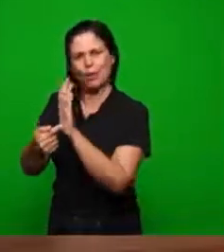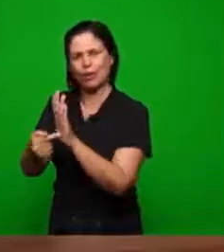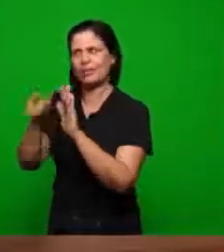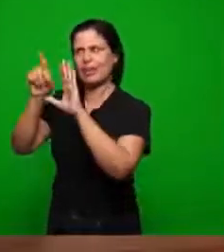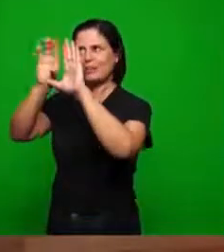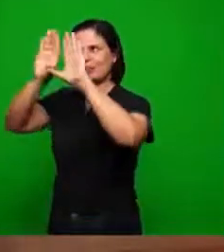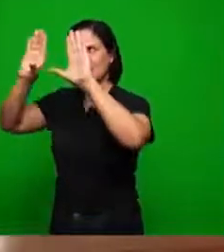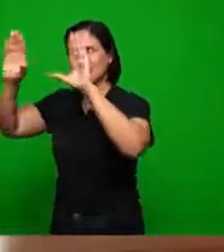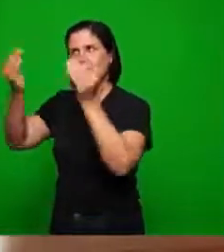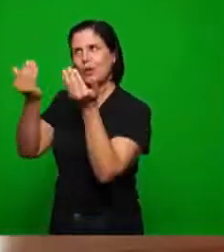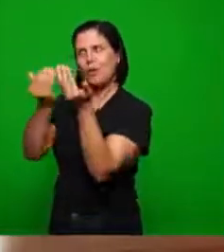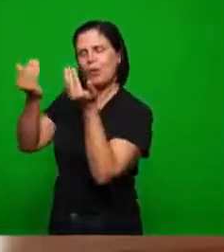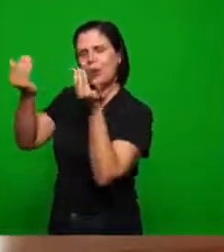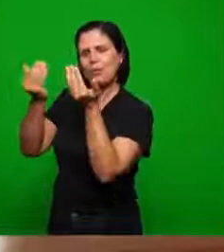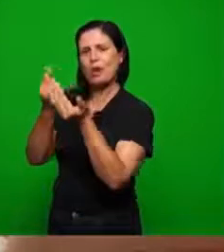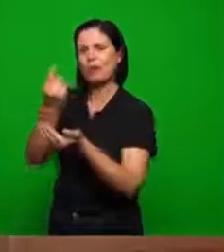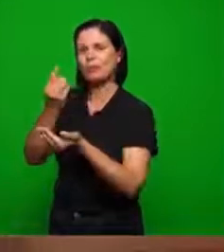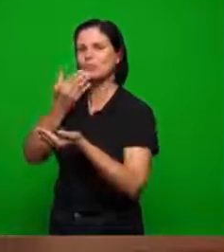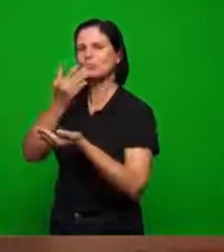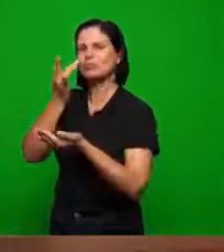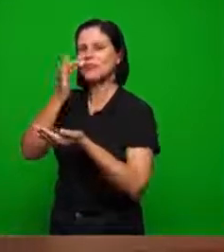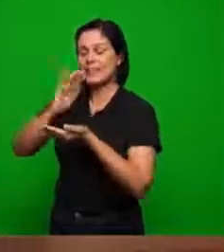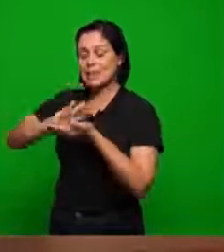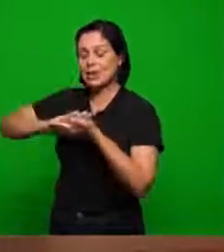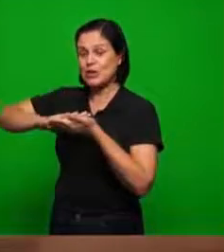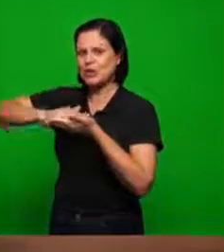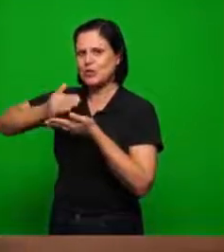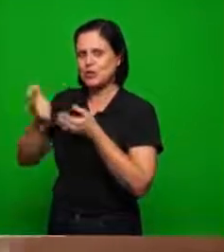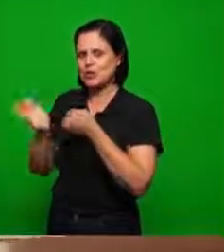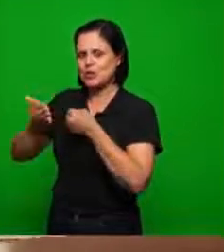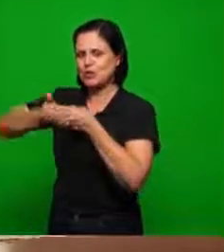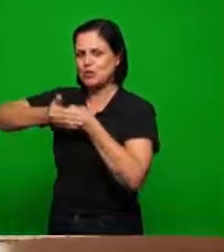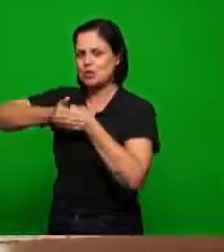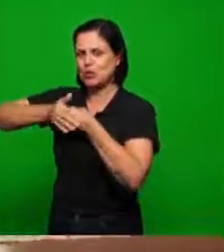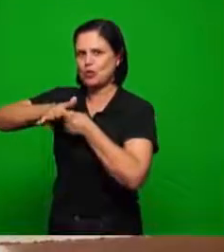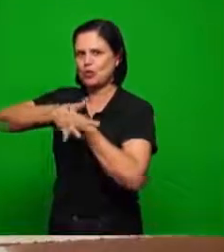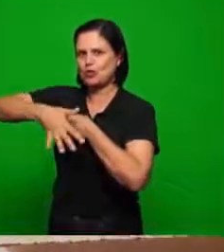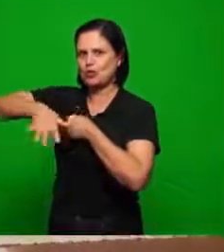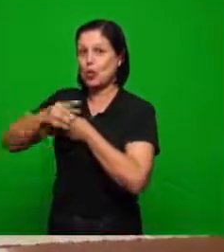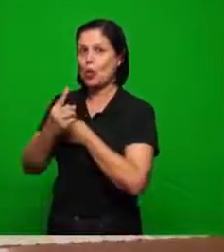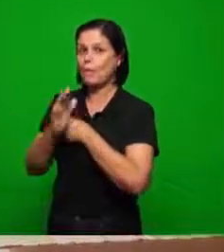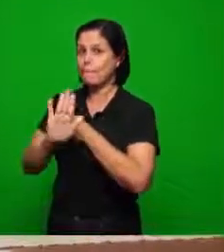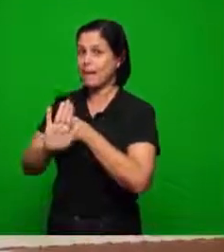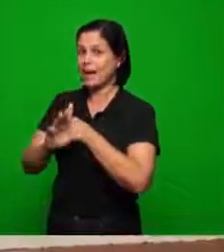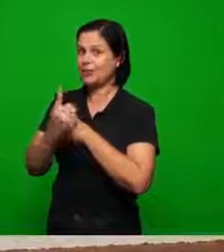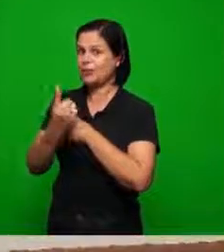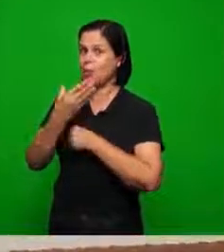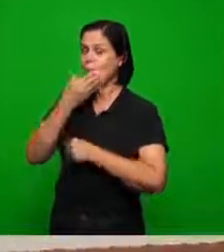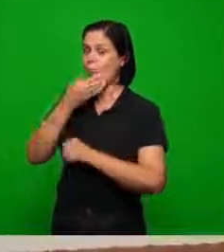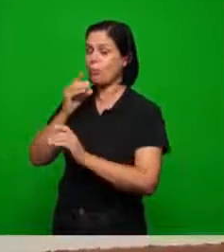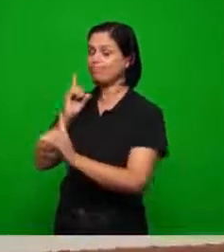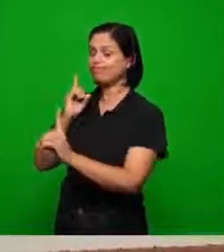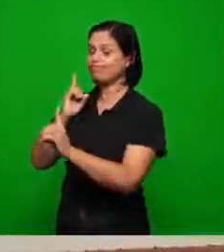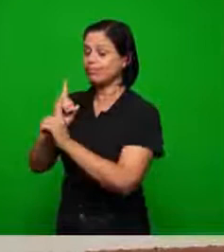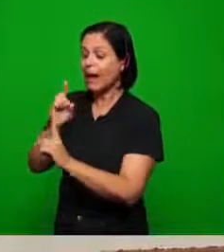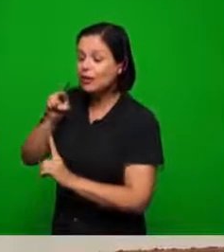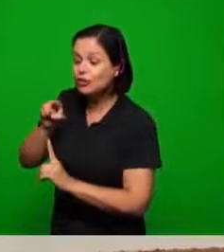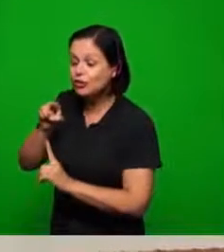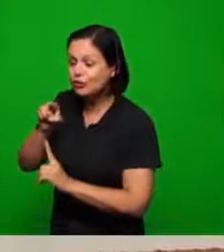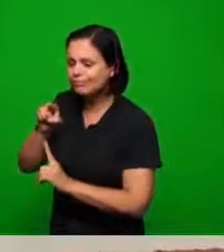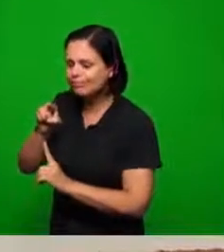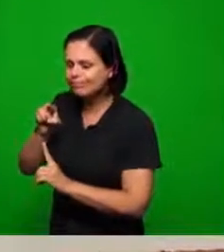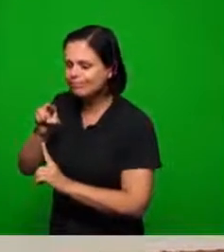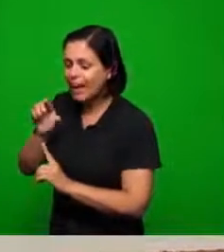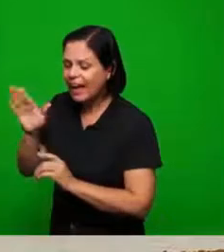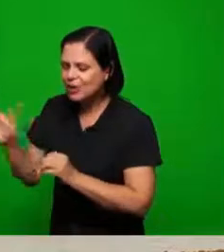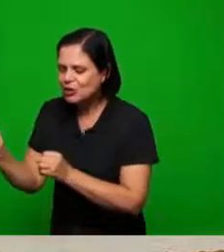céu semelhante a um tesouro escondido num campo que um homem achou e escondeu. E esse homem,